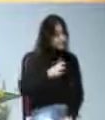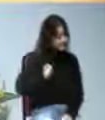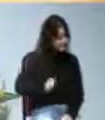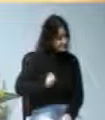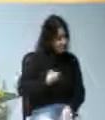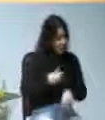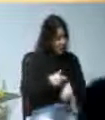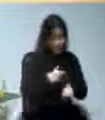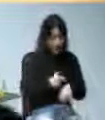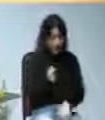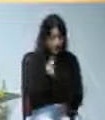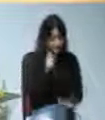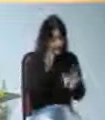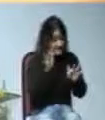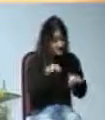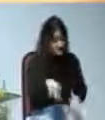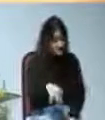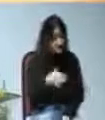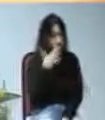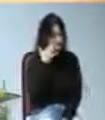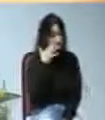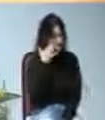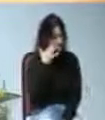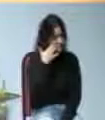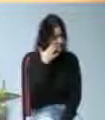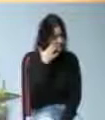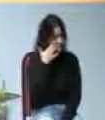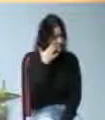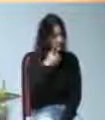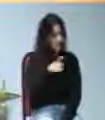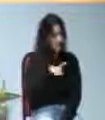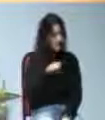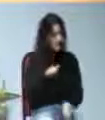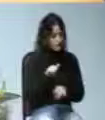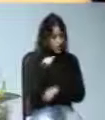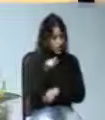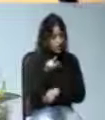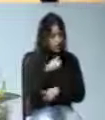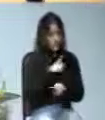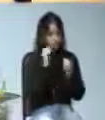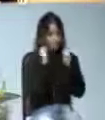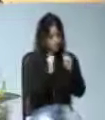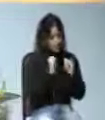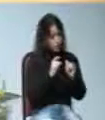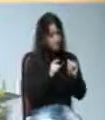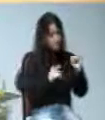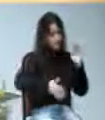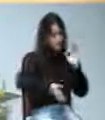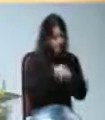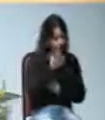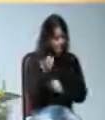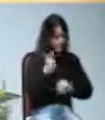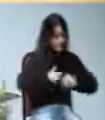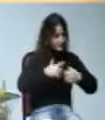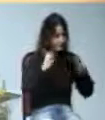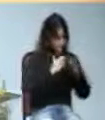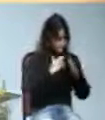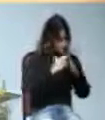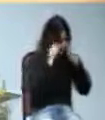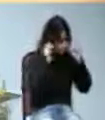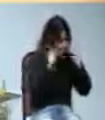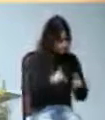nessa hora final, sabendo que há voos e há ônibus e há viagens a